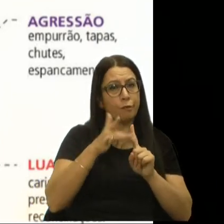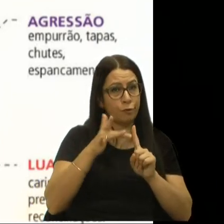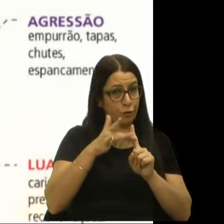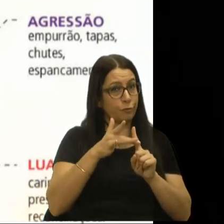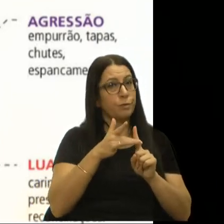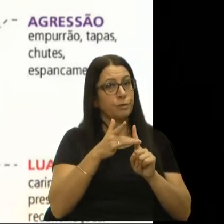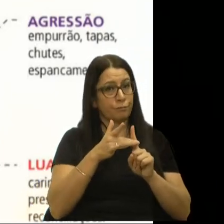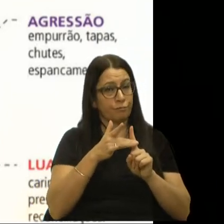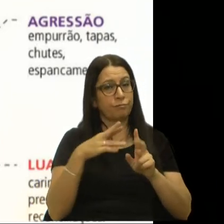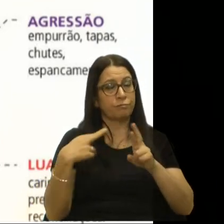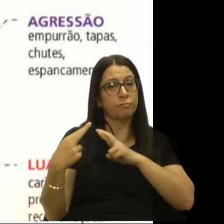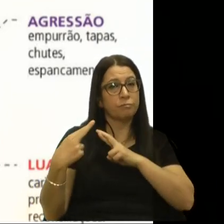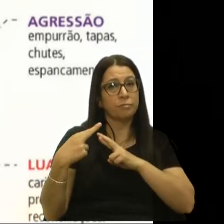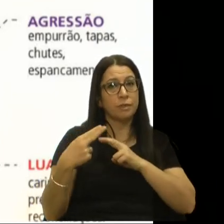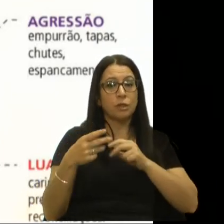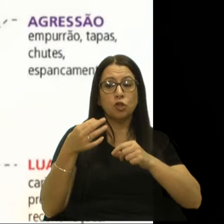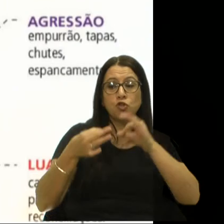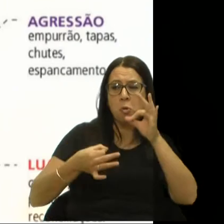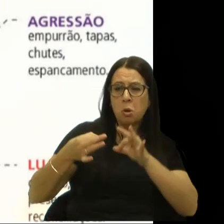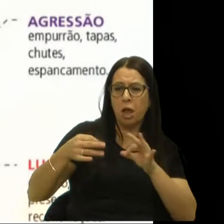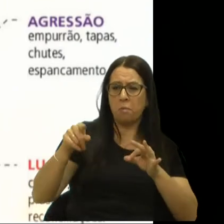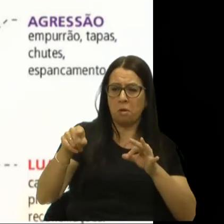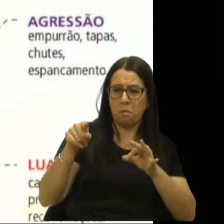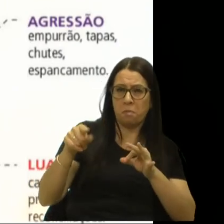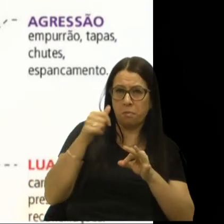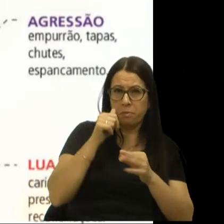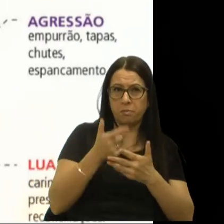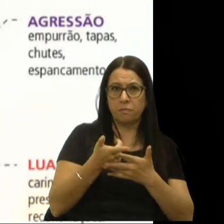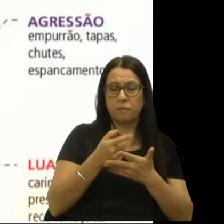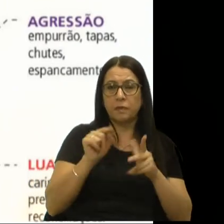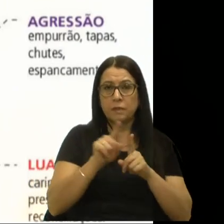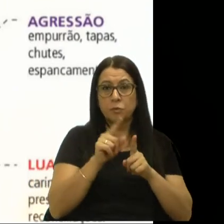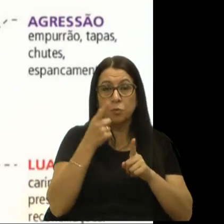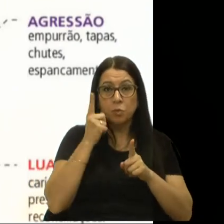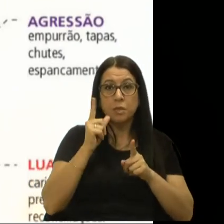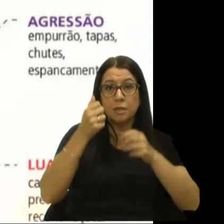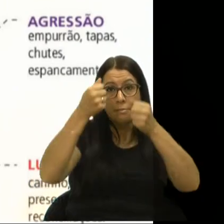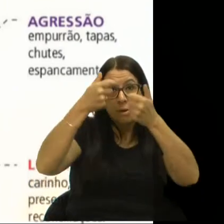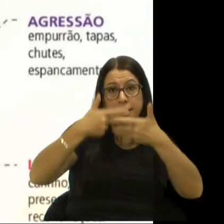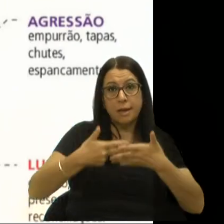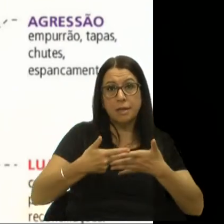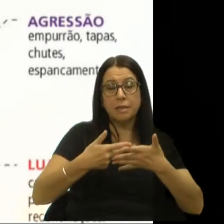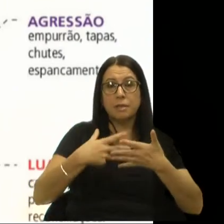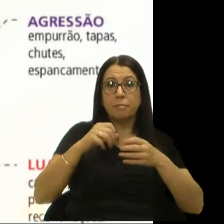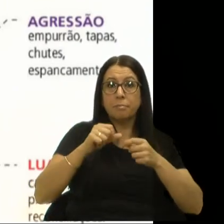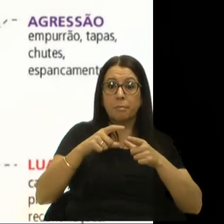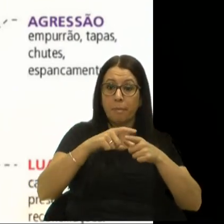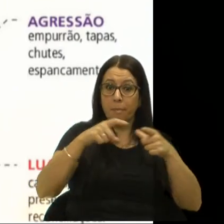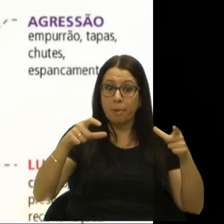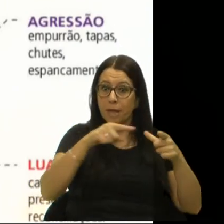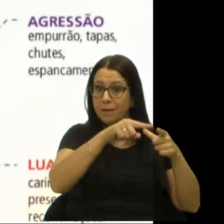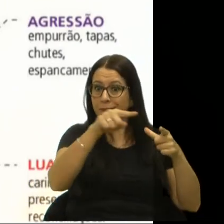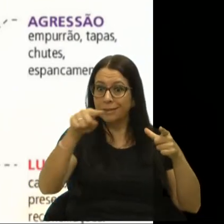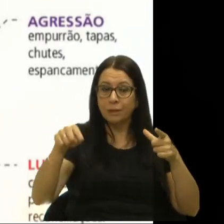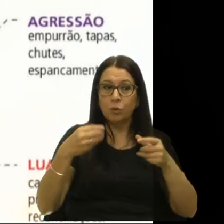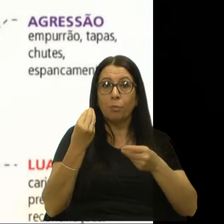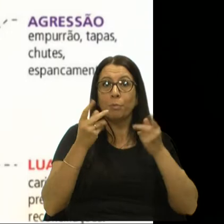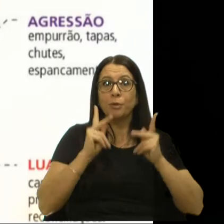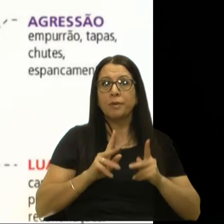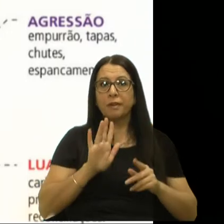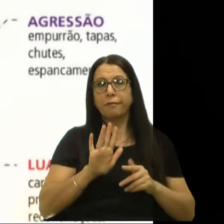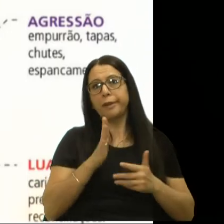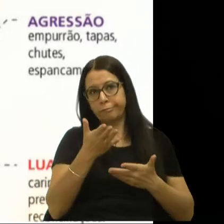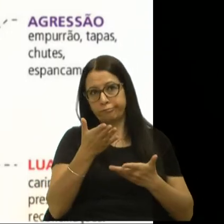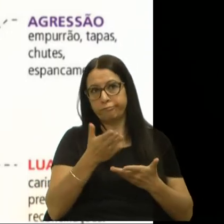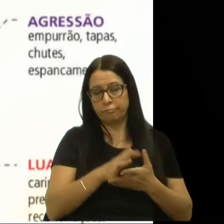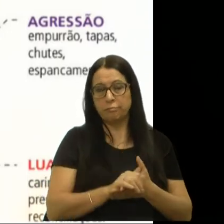abusiva. Costumamos julgar muito isso. Então, quando tu consegue explicar de uma forma mais ampla como é que a pessoa fica num